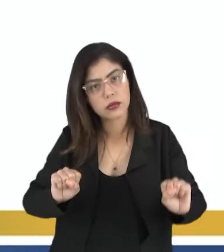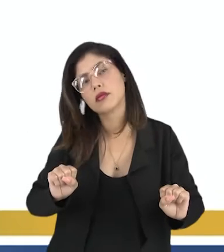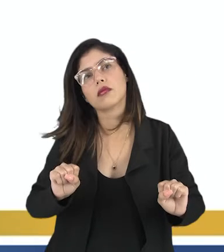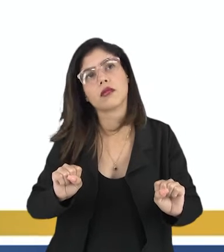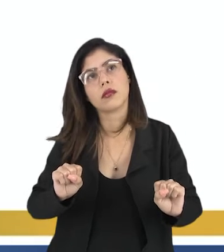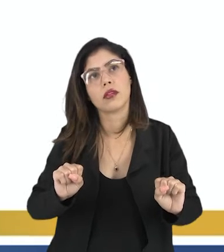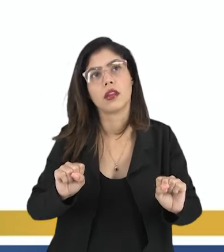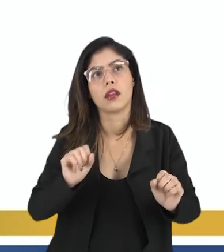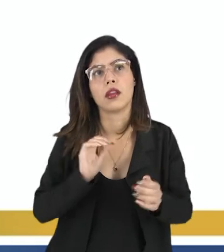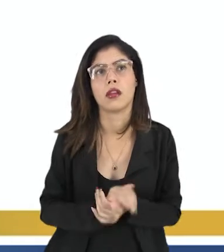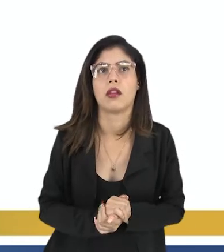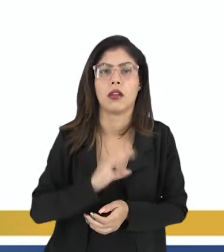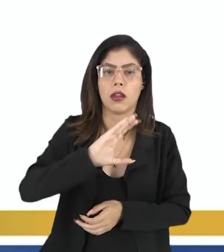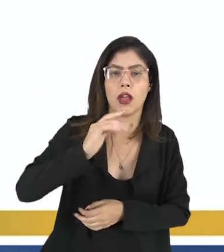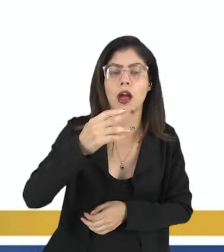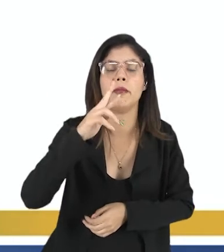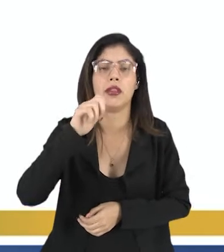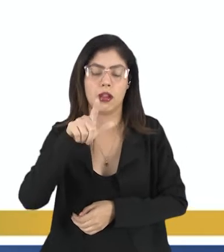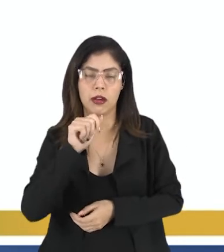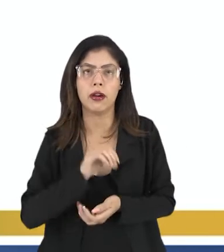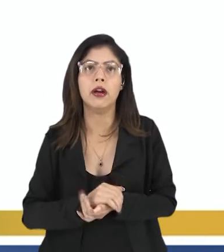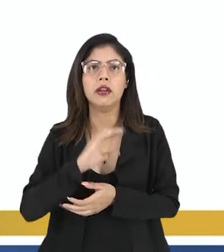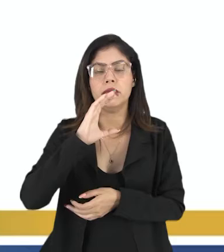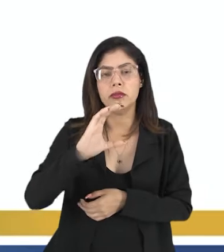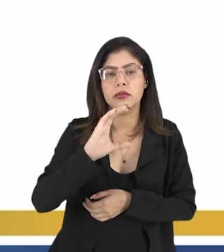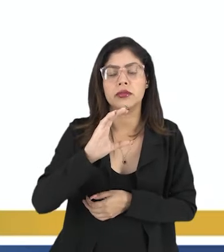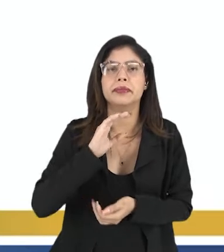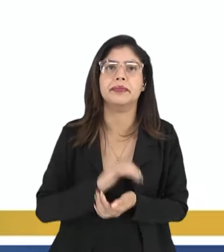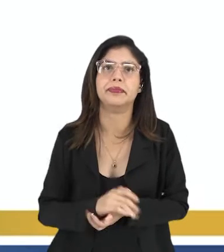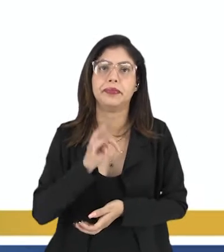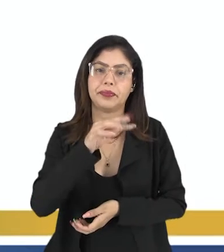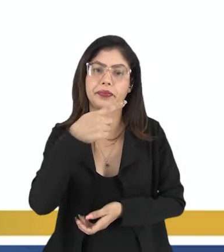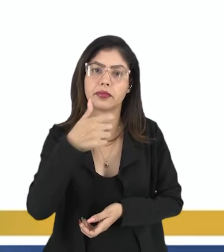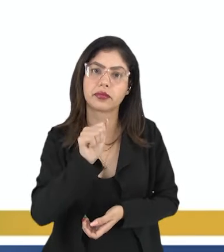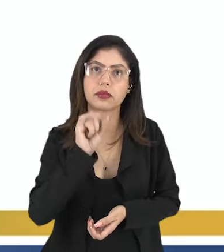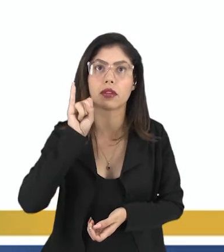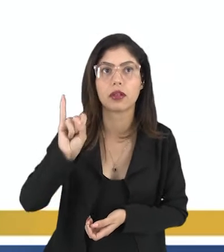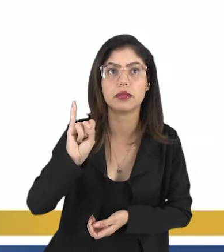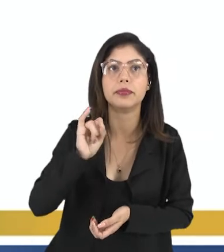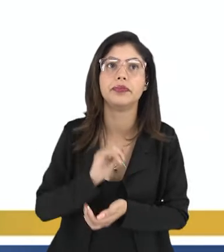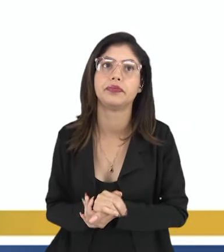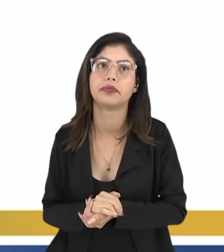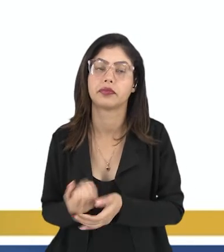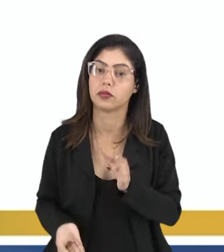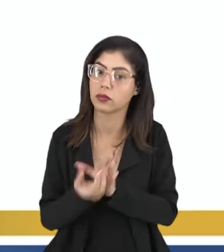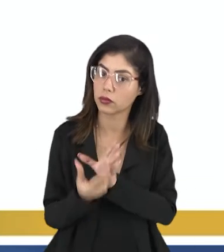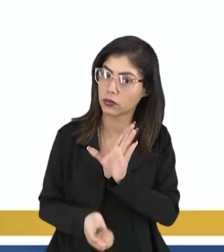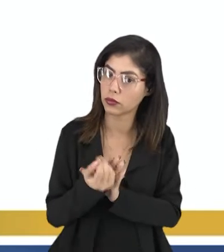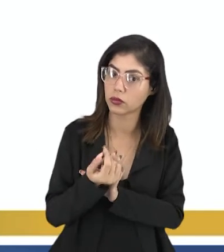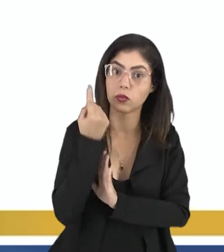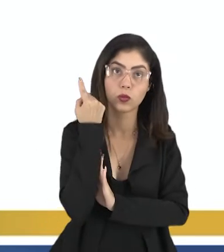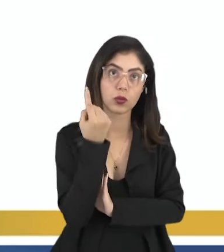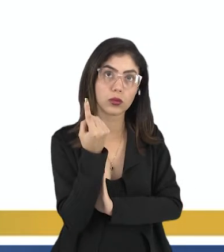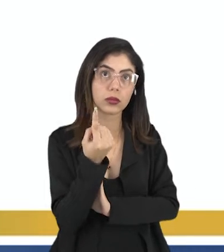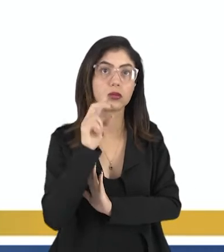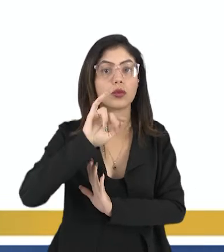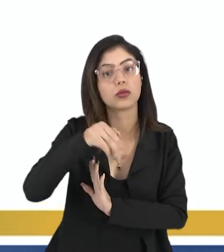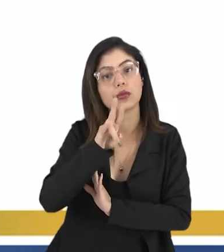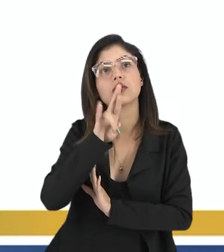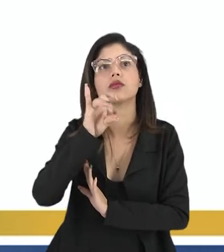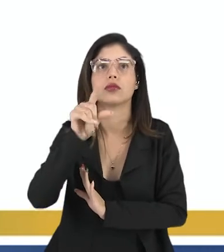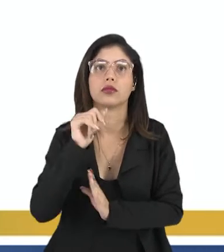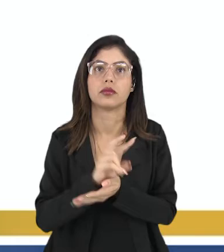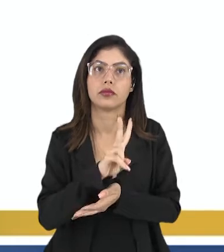juro composto, o capital aplicado à taxa ao período, ele vai produzir um juro e gera um